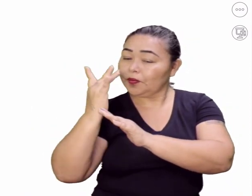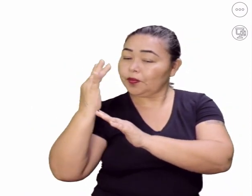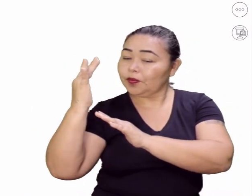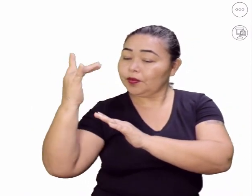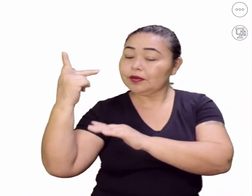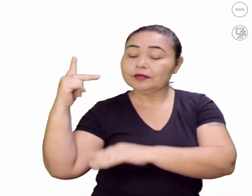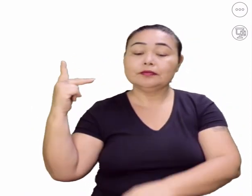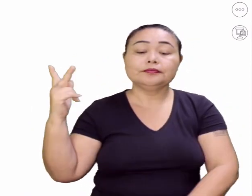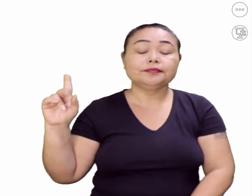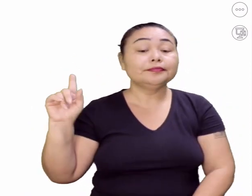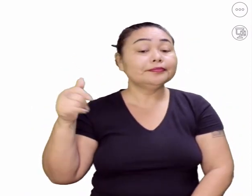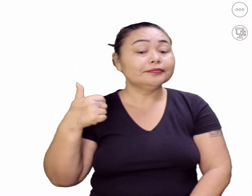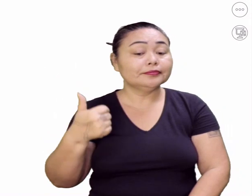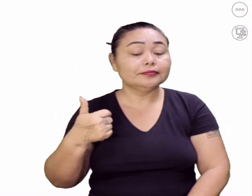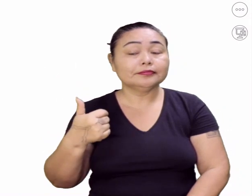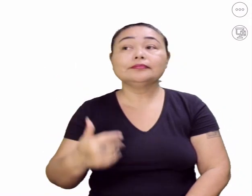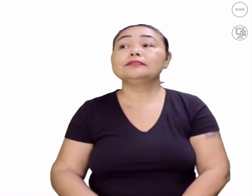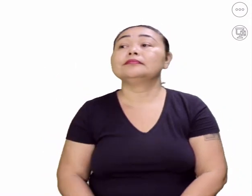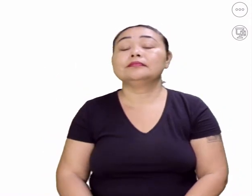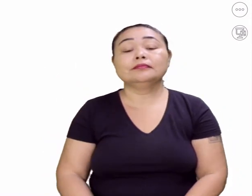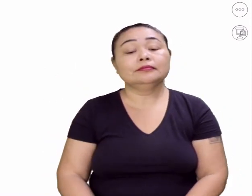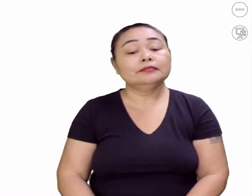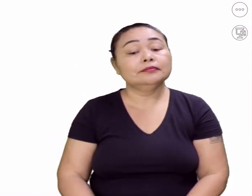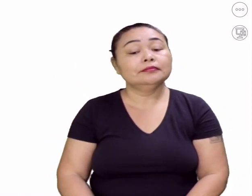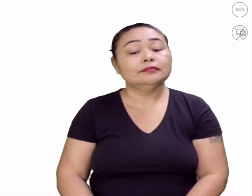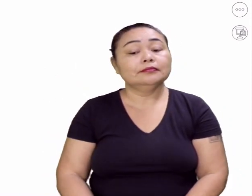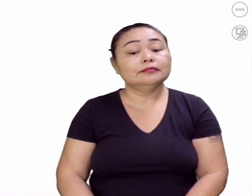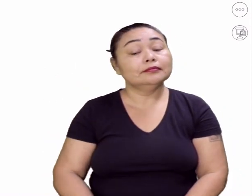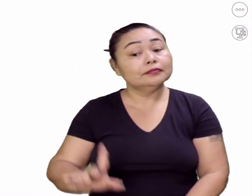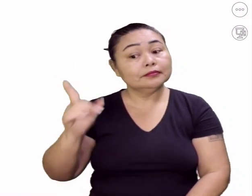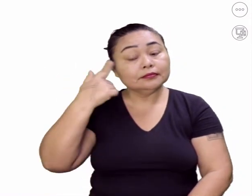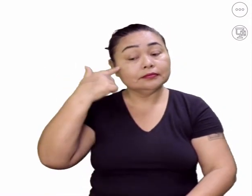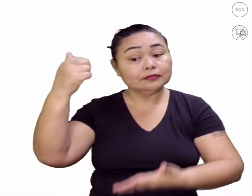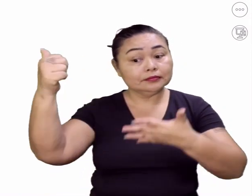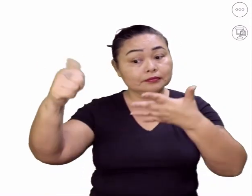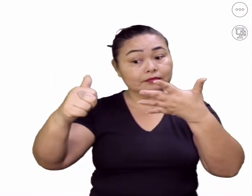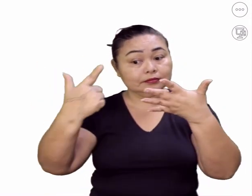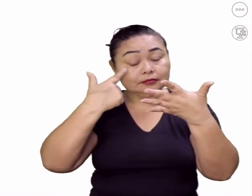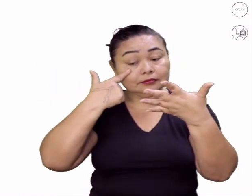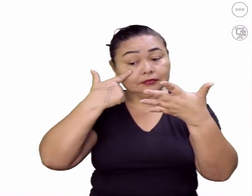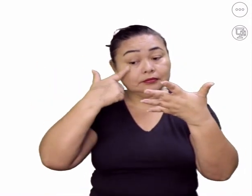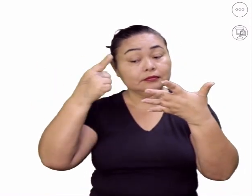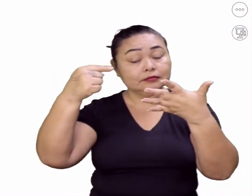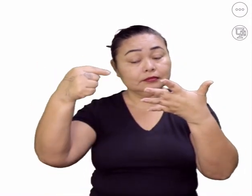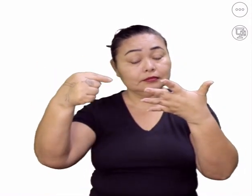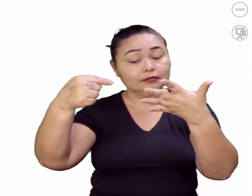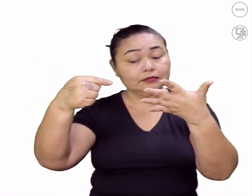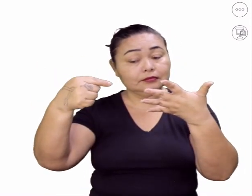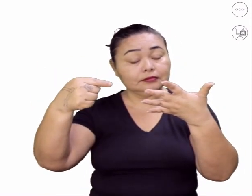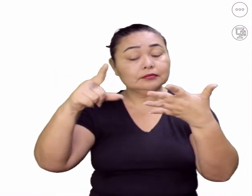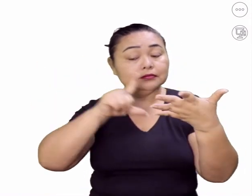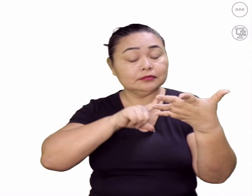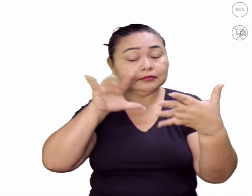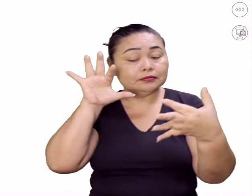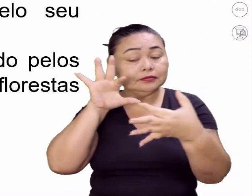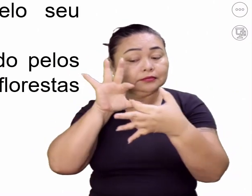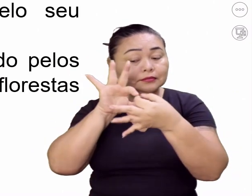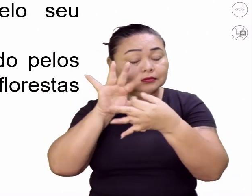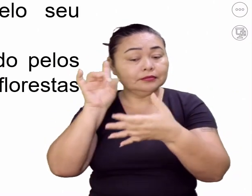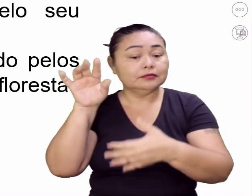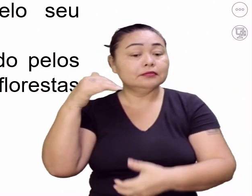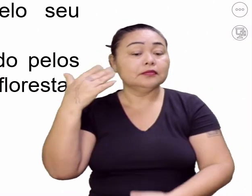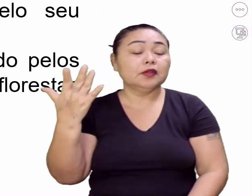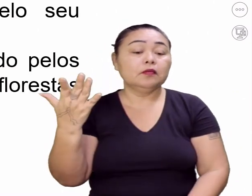bem. Beleza? Então está analisado aí. Vamos ver se algo tem nesse sentido